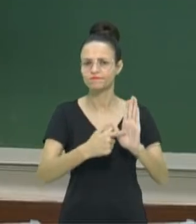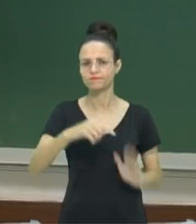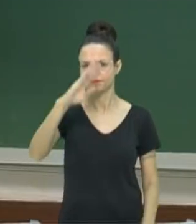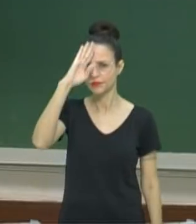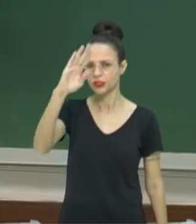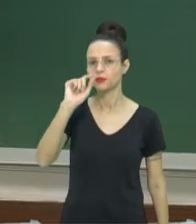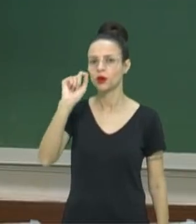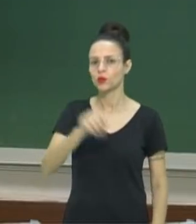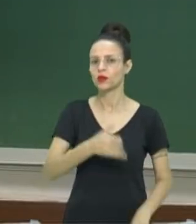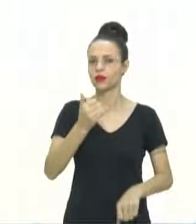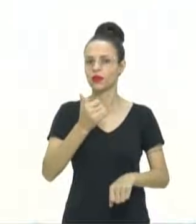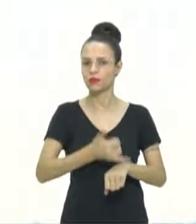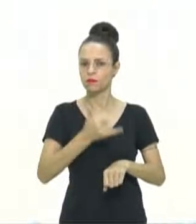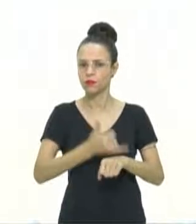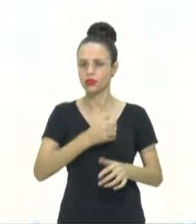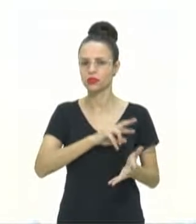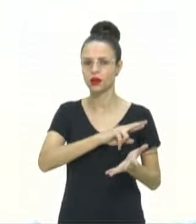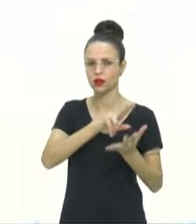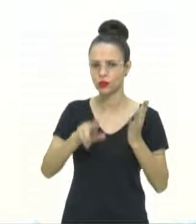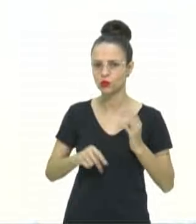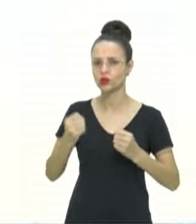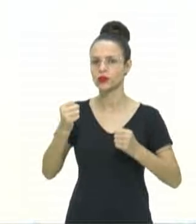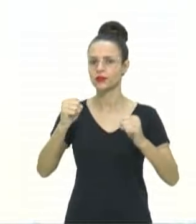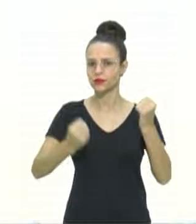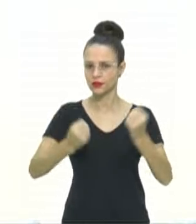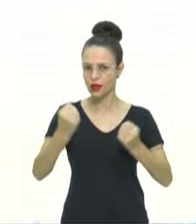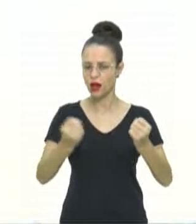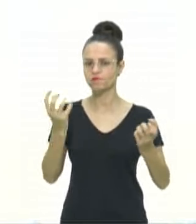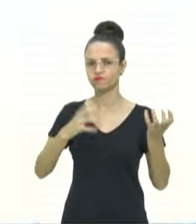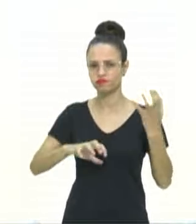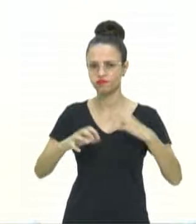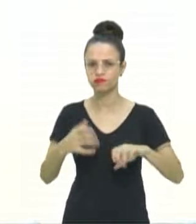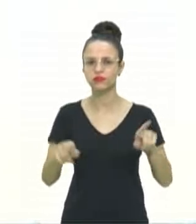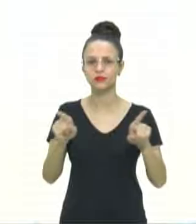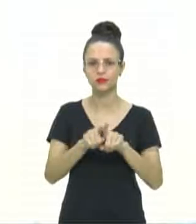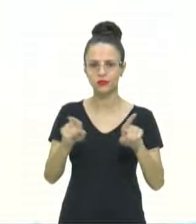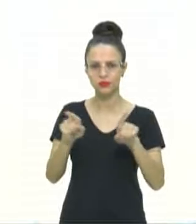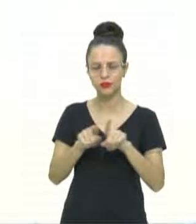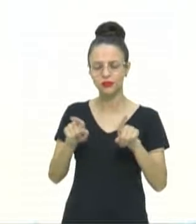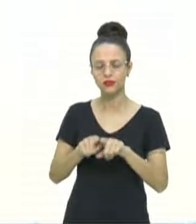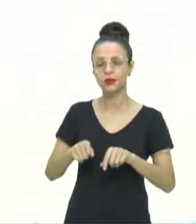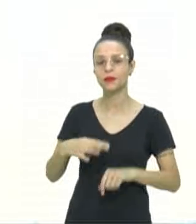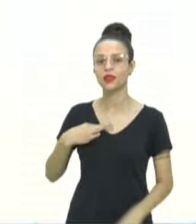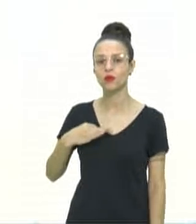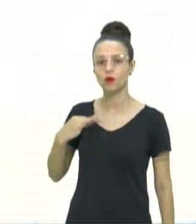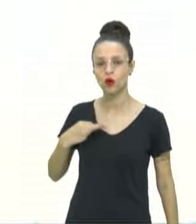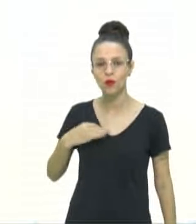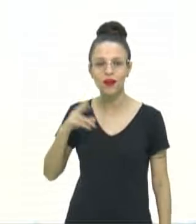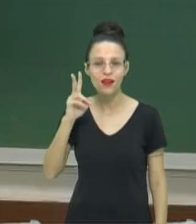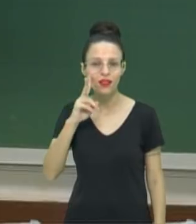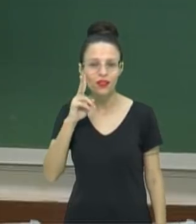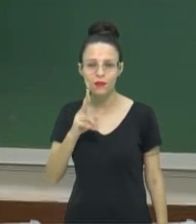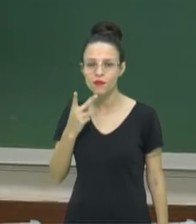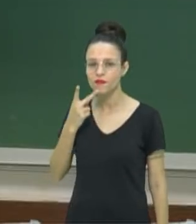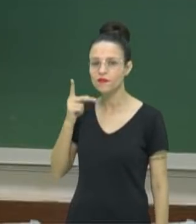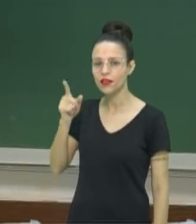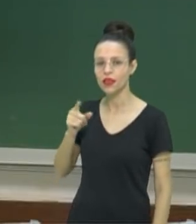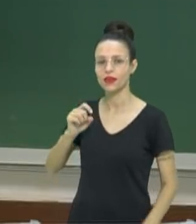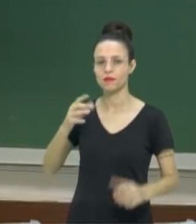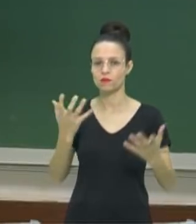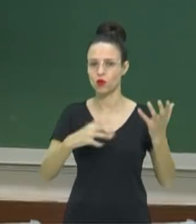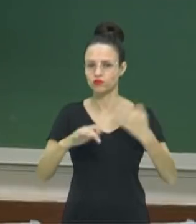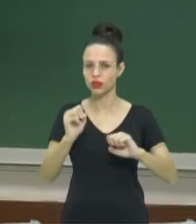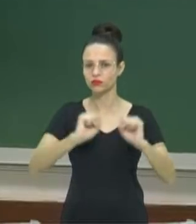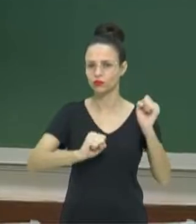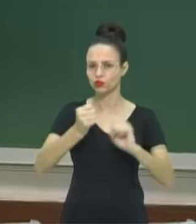ali, metalúrgico, automobilístico e têxtil. Então, palavrinha automobilístico, lembram que eu falei? Setor extremamente